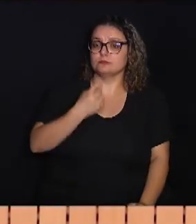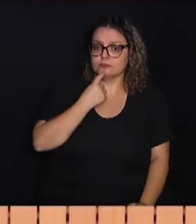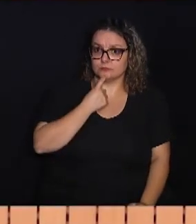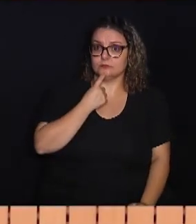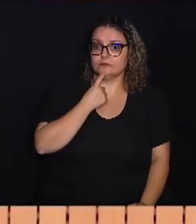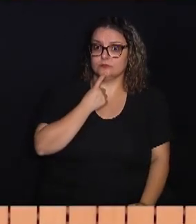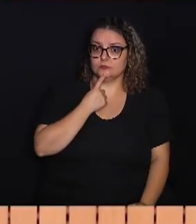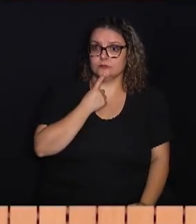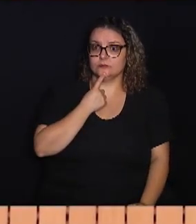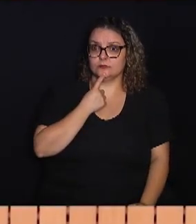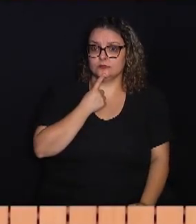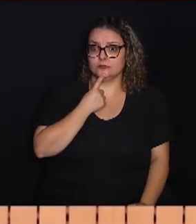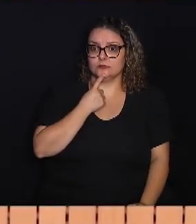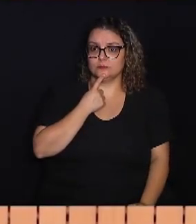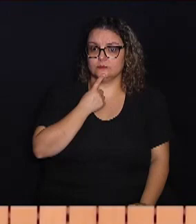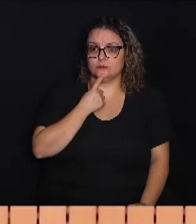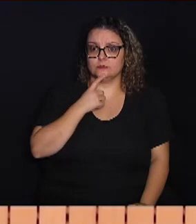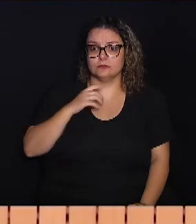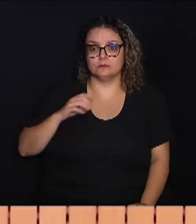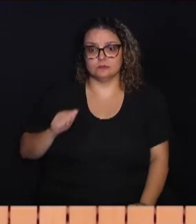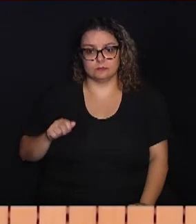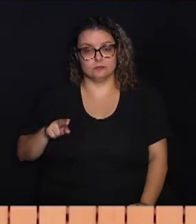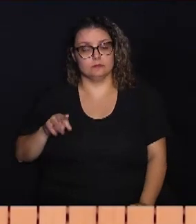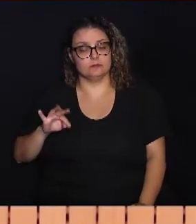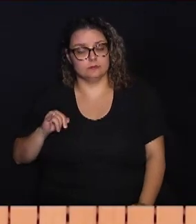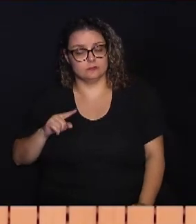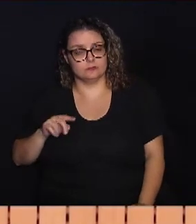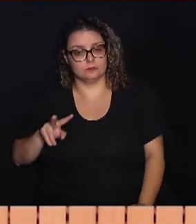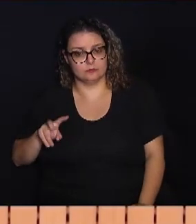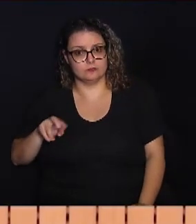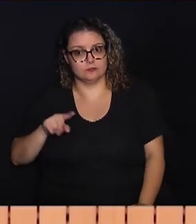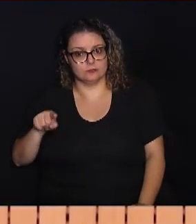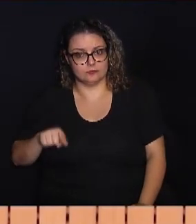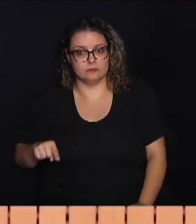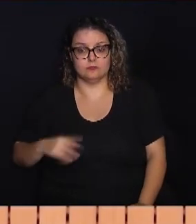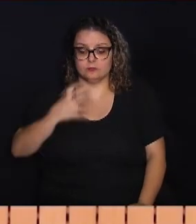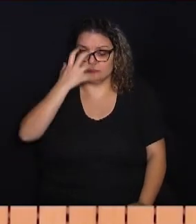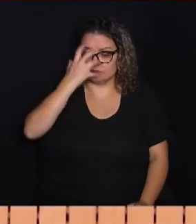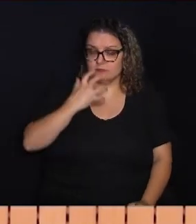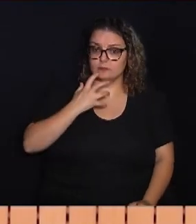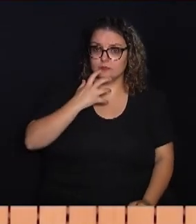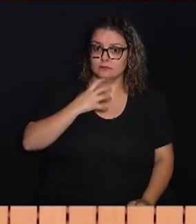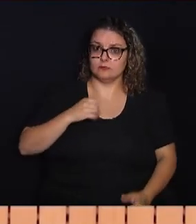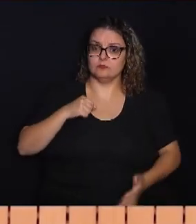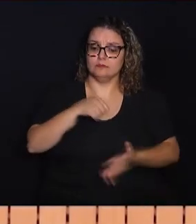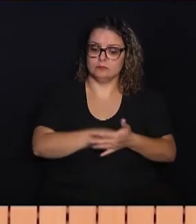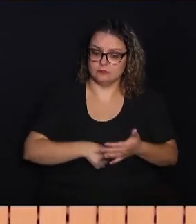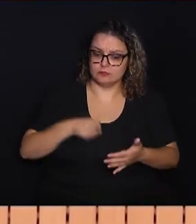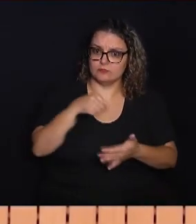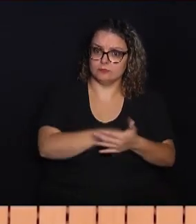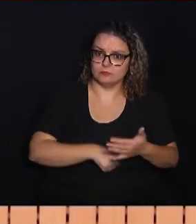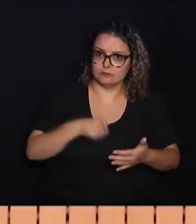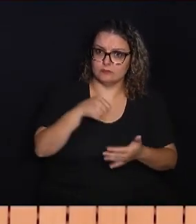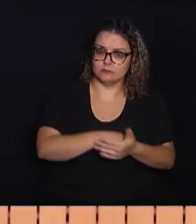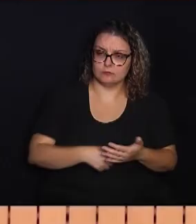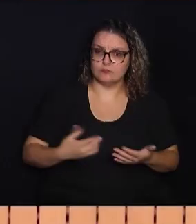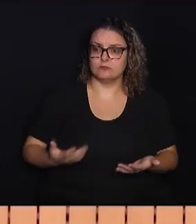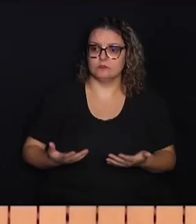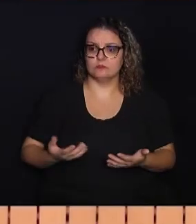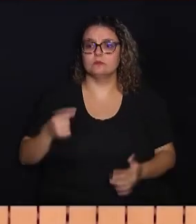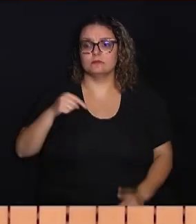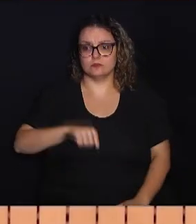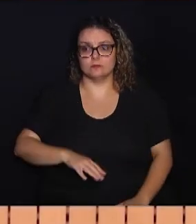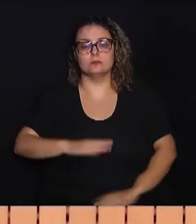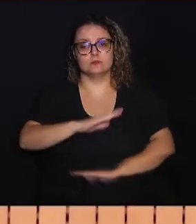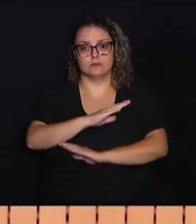Campinas com muita altivez com muita seriedade com muita combatividade eh aqui na